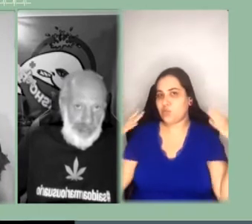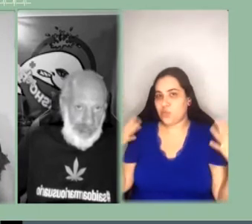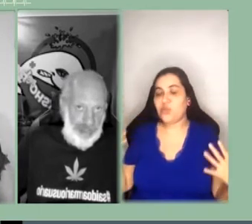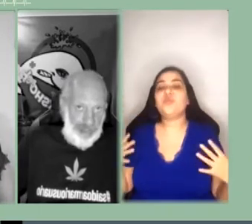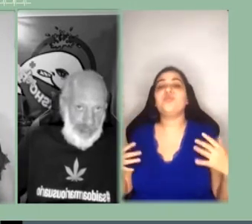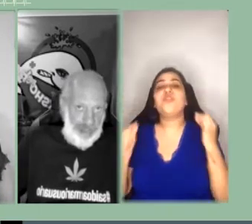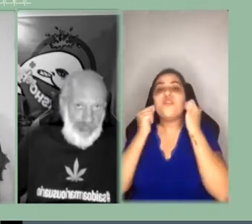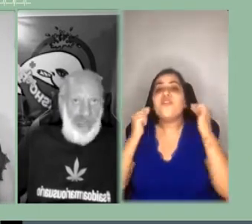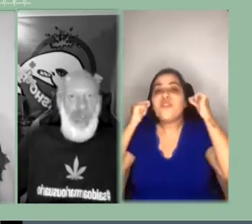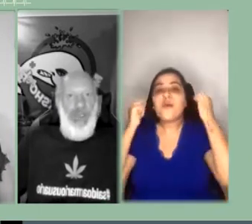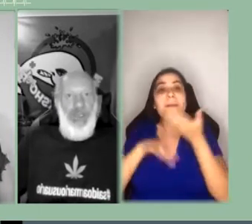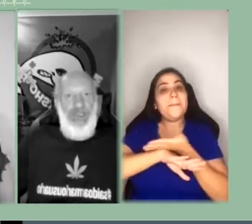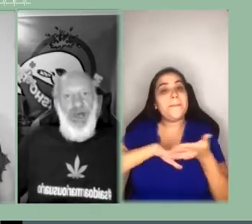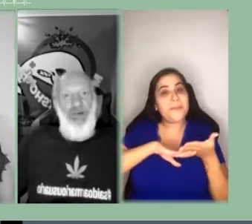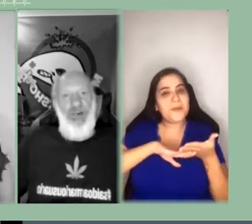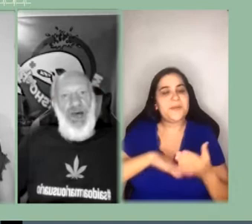ouvidos.